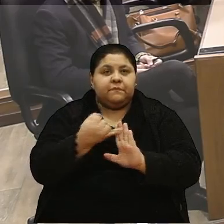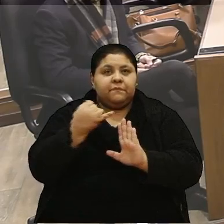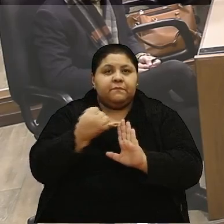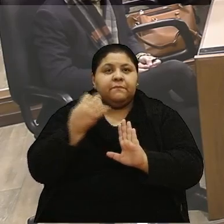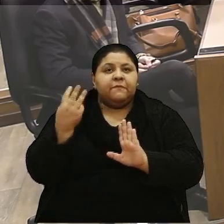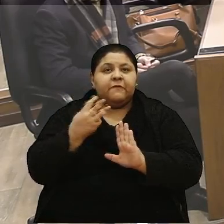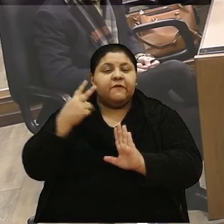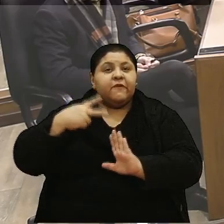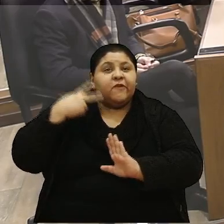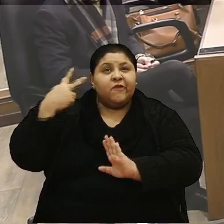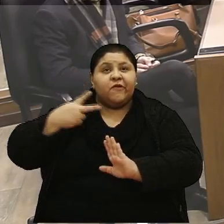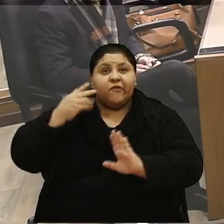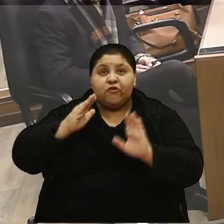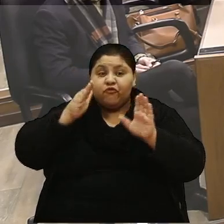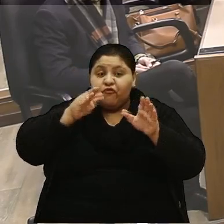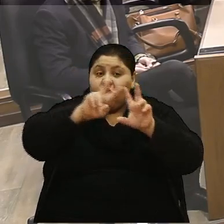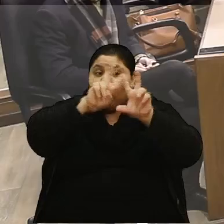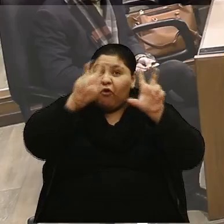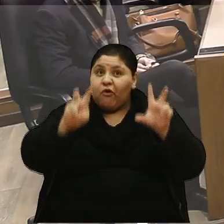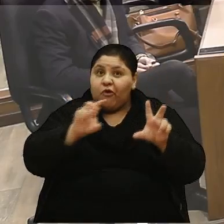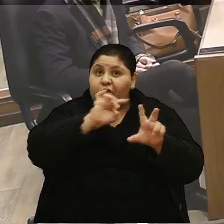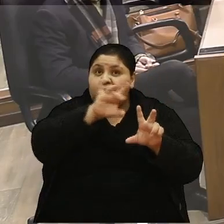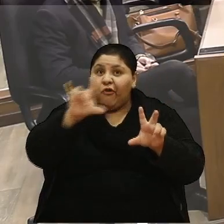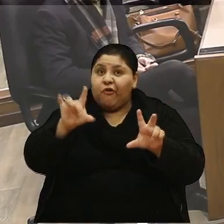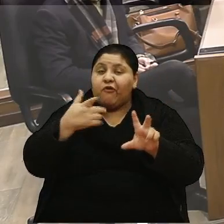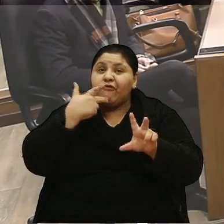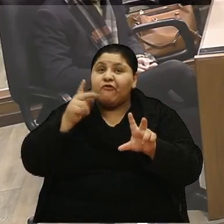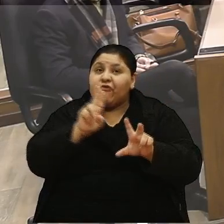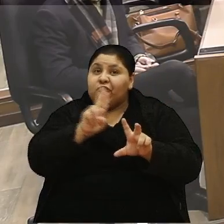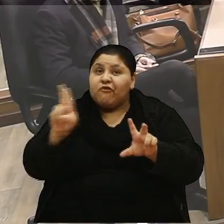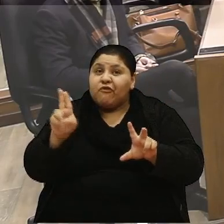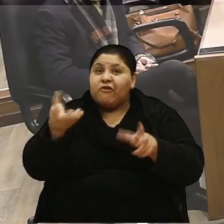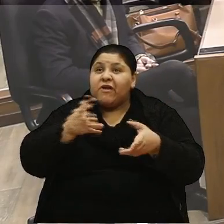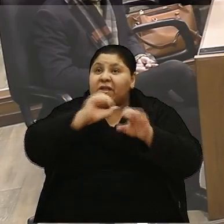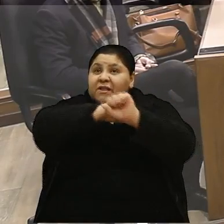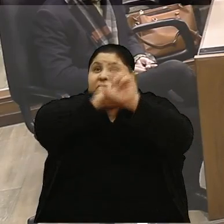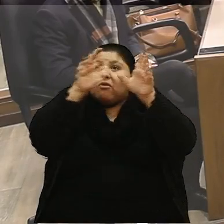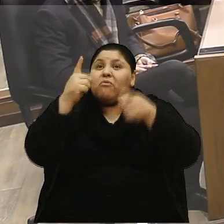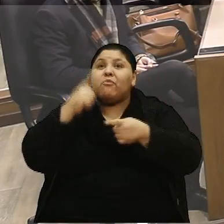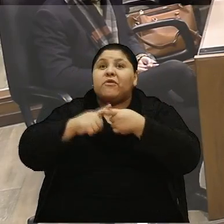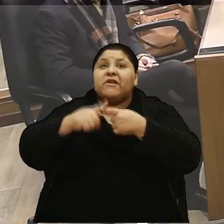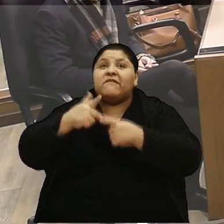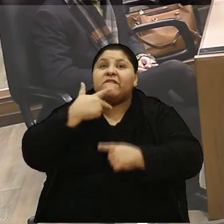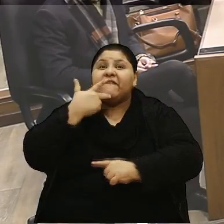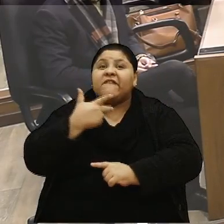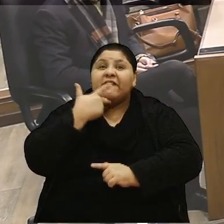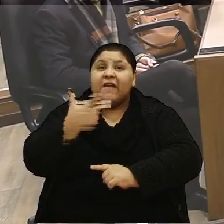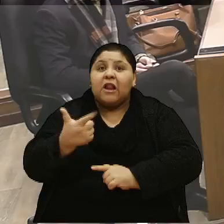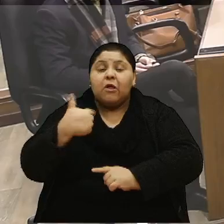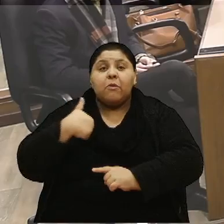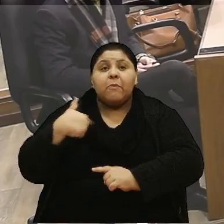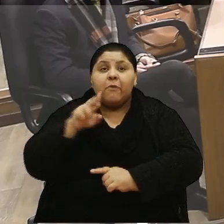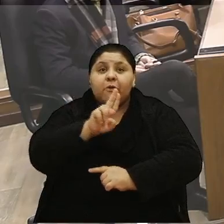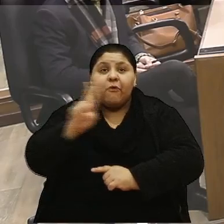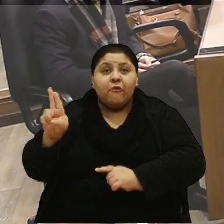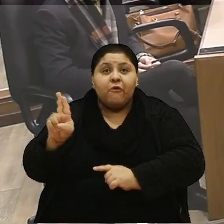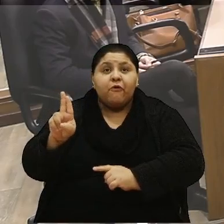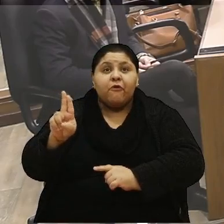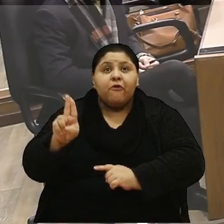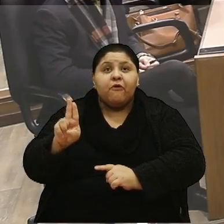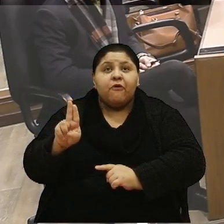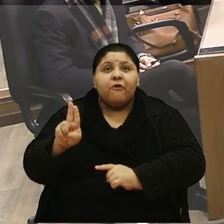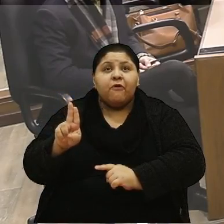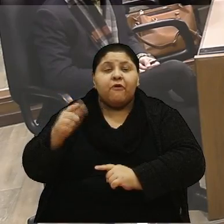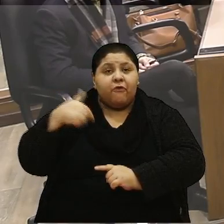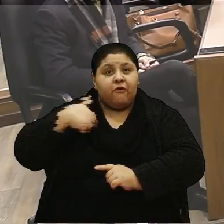a vereadora se atém ao tema e cada vez que ela menciona o meu nome, que ela quer esclarecer o porquê que ela menciona e ela tenta associar. Eu ainda estou com a